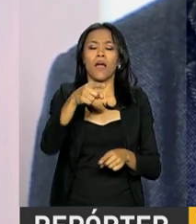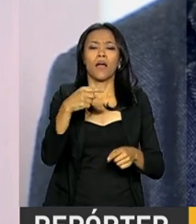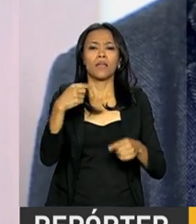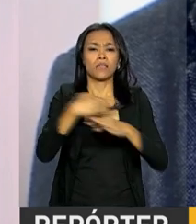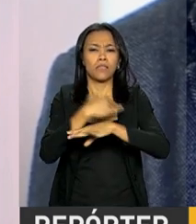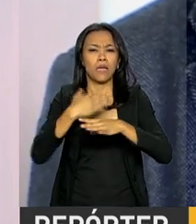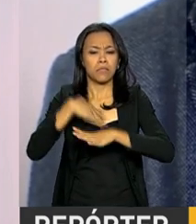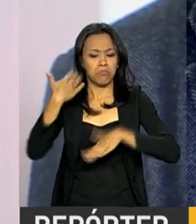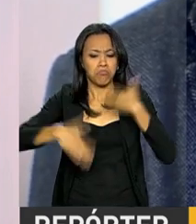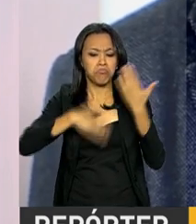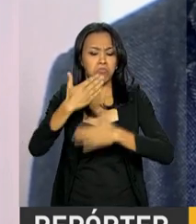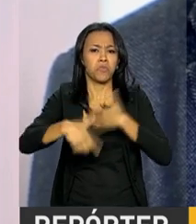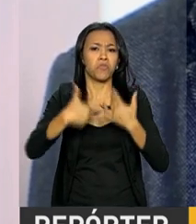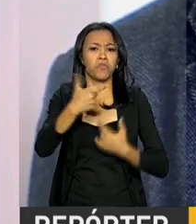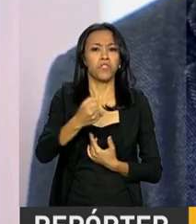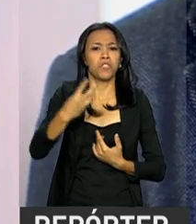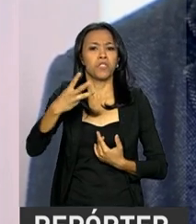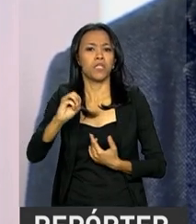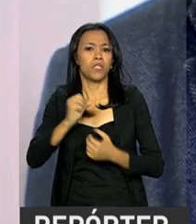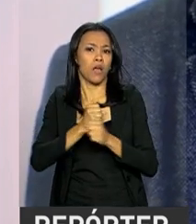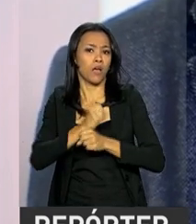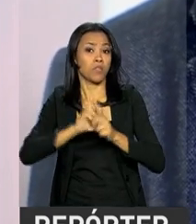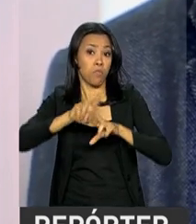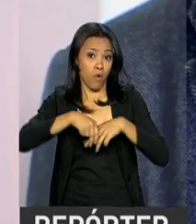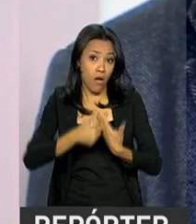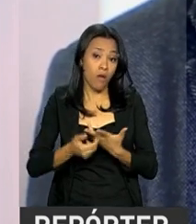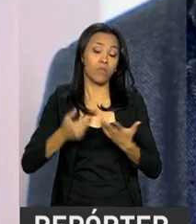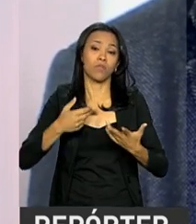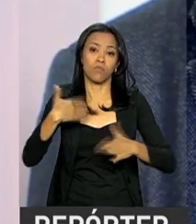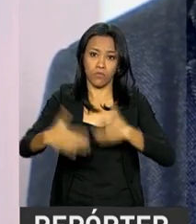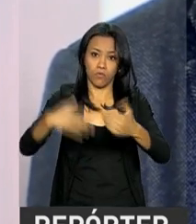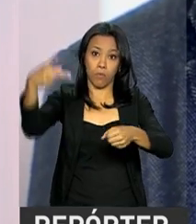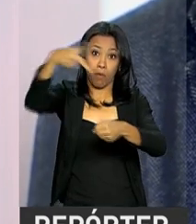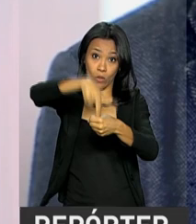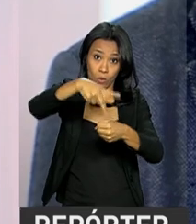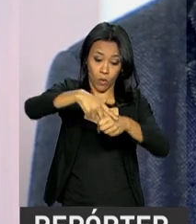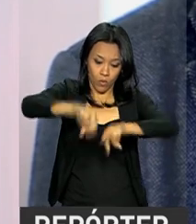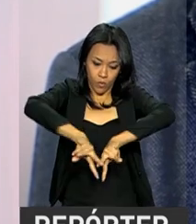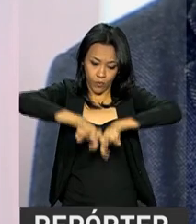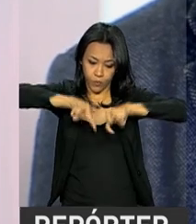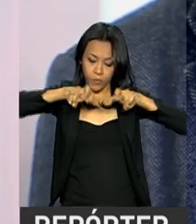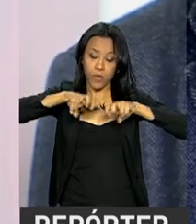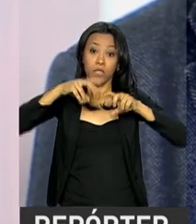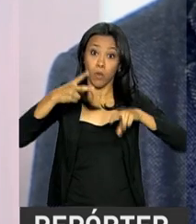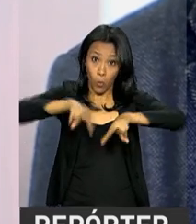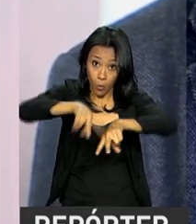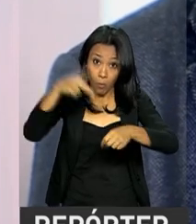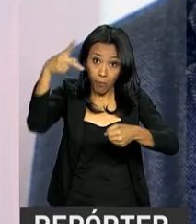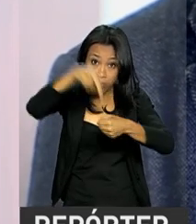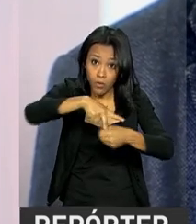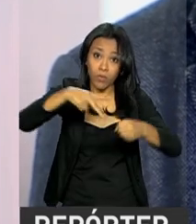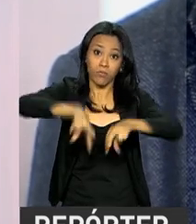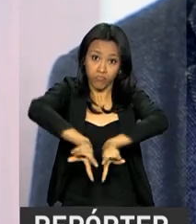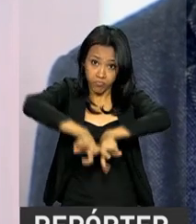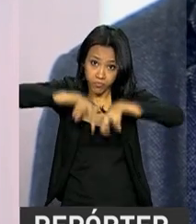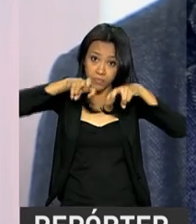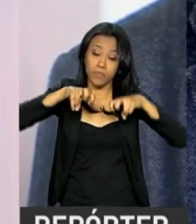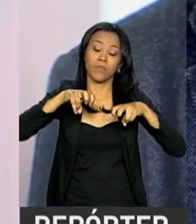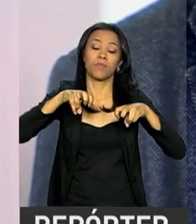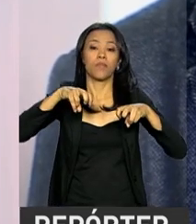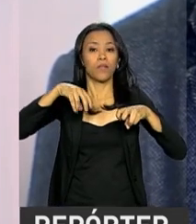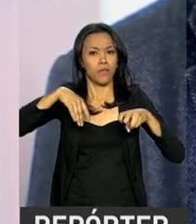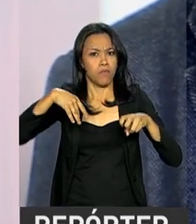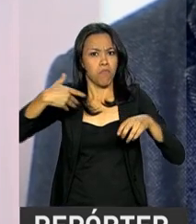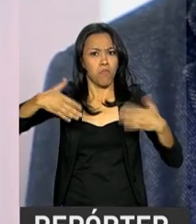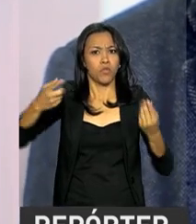anos em função da exploração de petróleo. Então, a economia de petróleo movimenta todo, não só a atividade fim, que é a